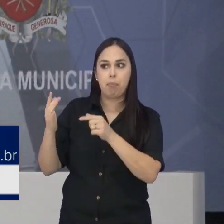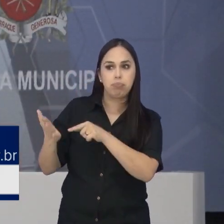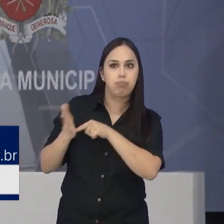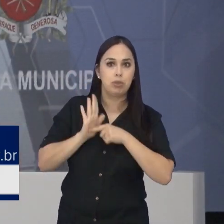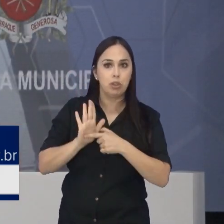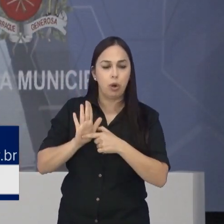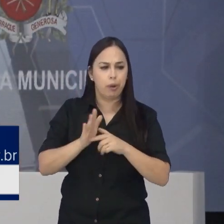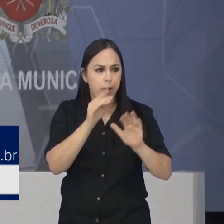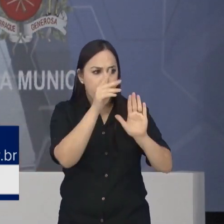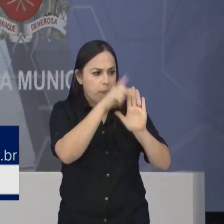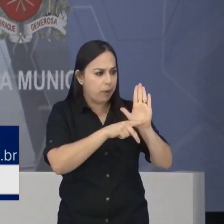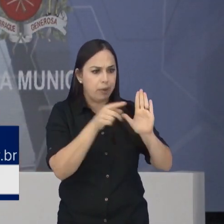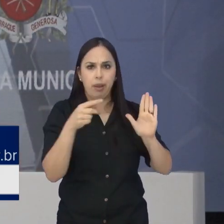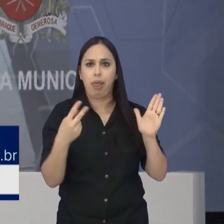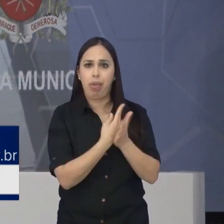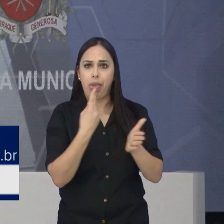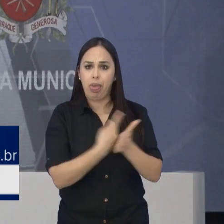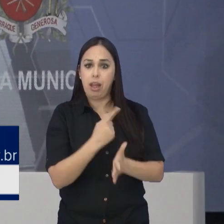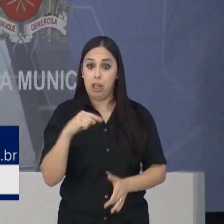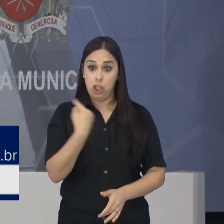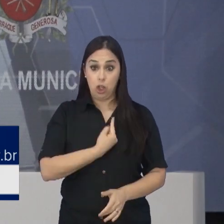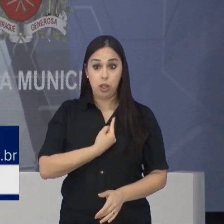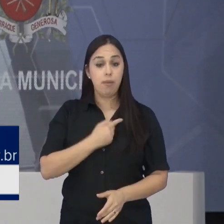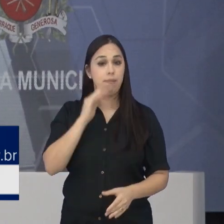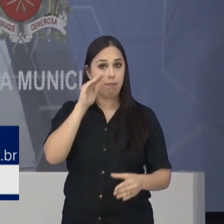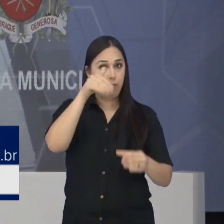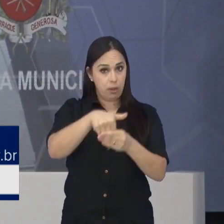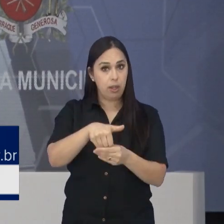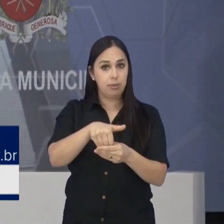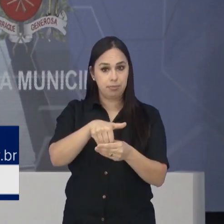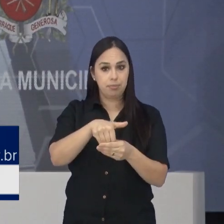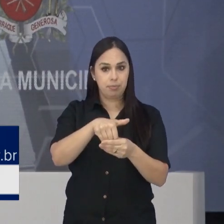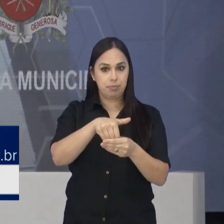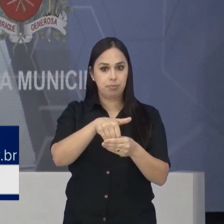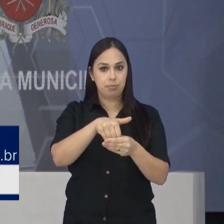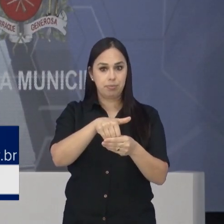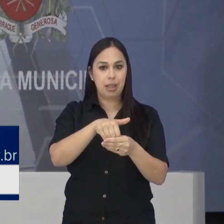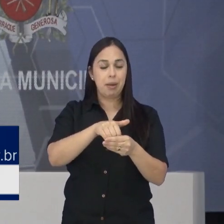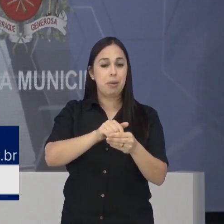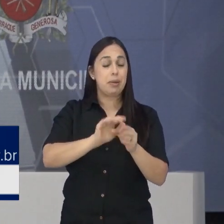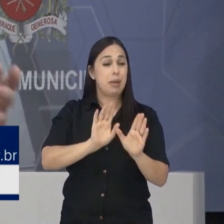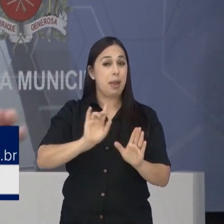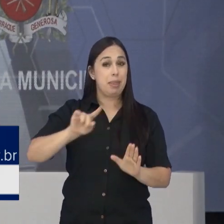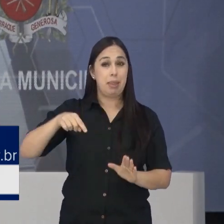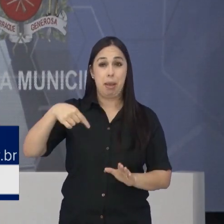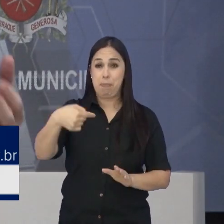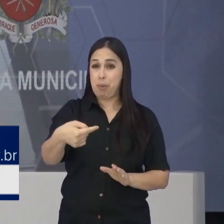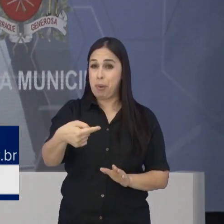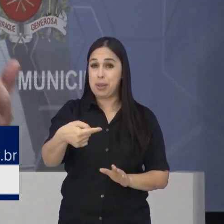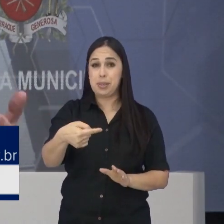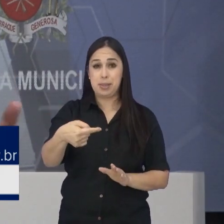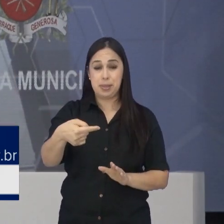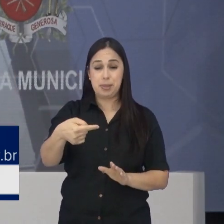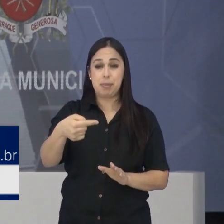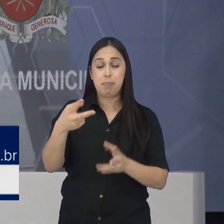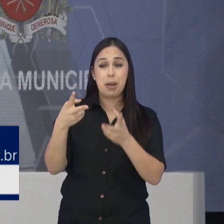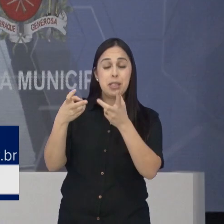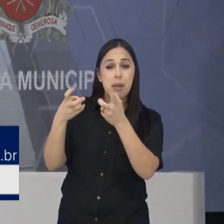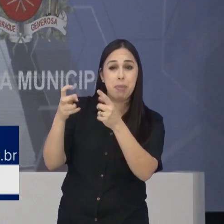naquele projeto e nós votamos aquele projeto e depois vimos que muitas das alterações que foram